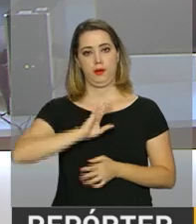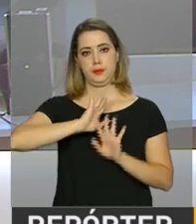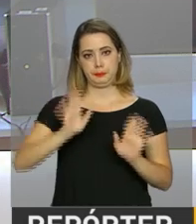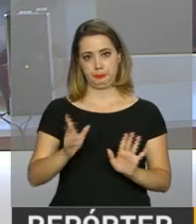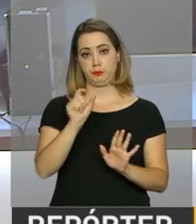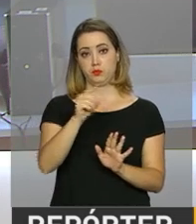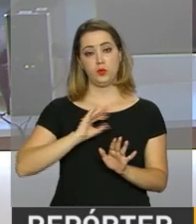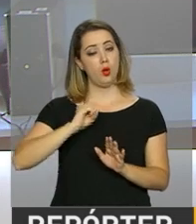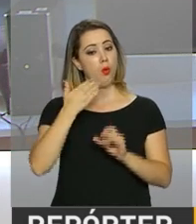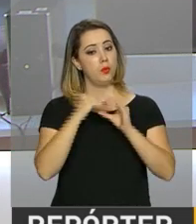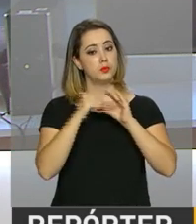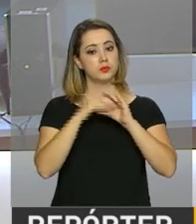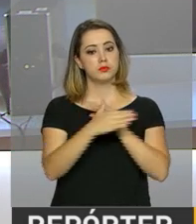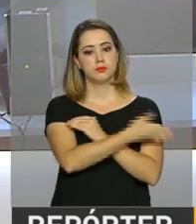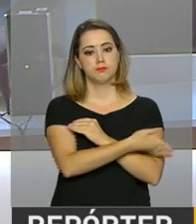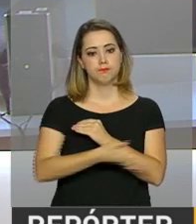ou pelo e-mail